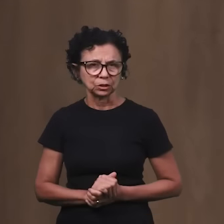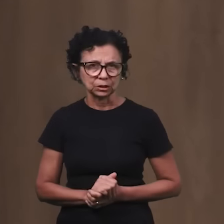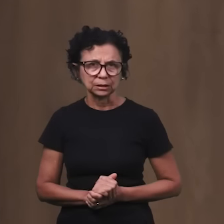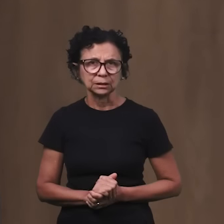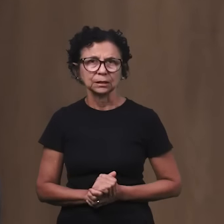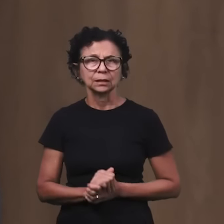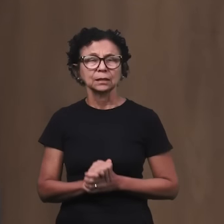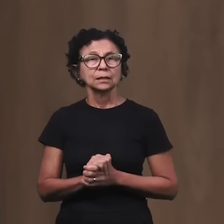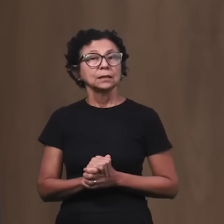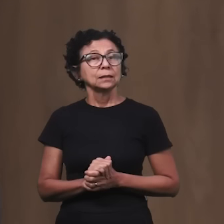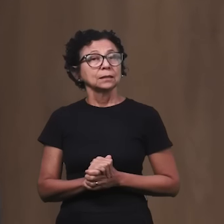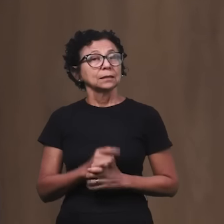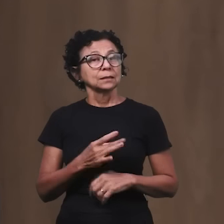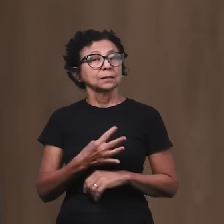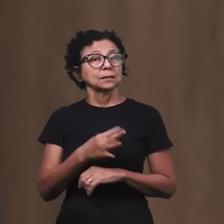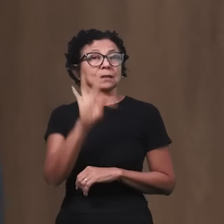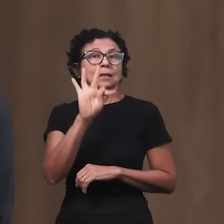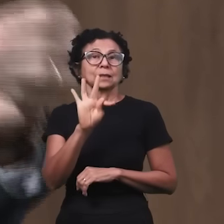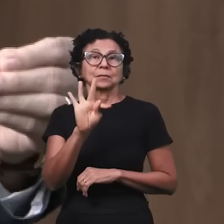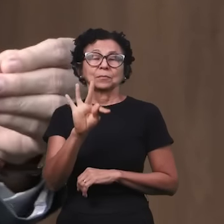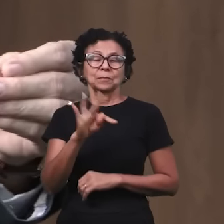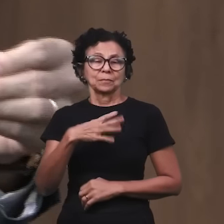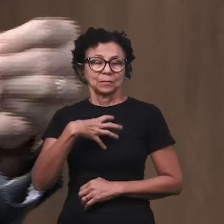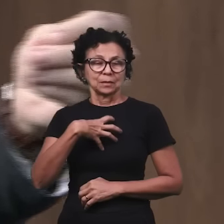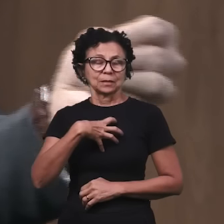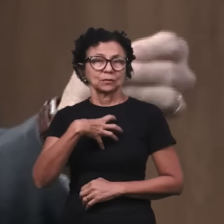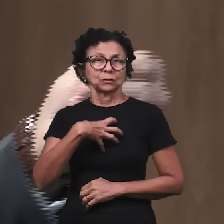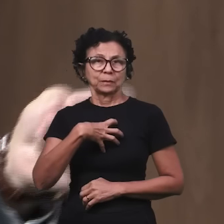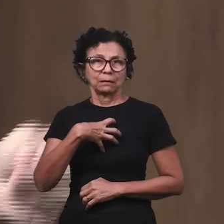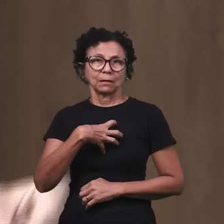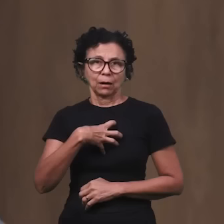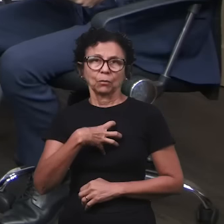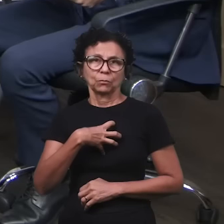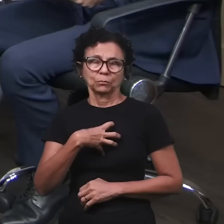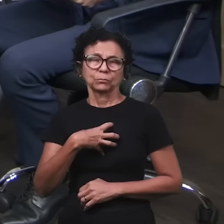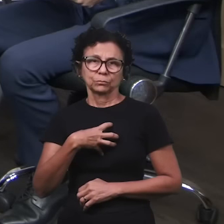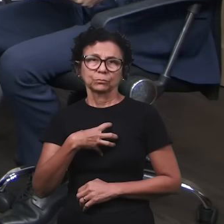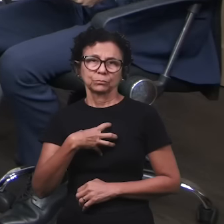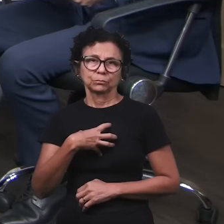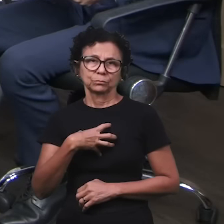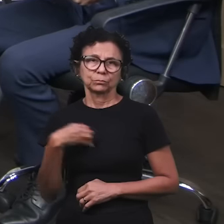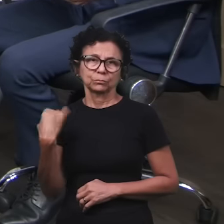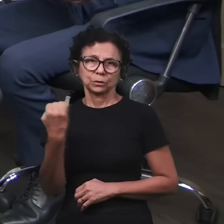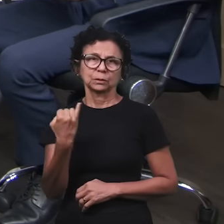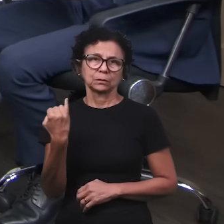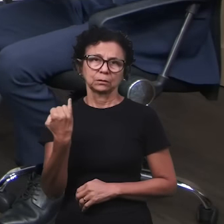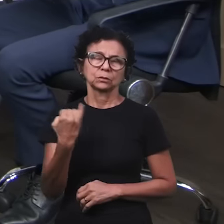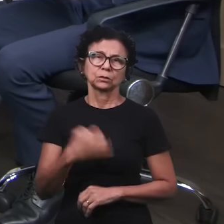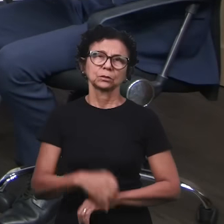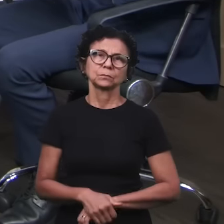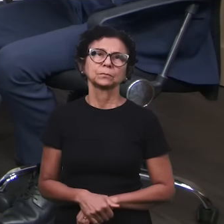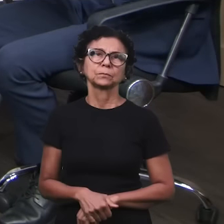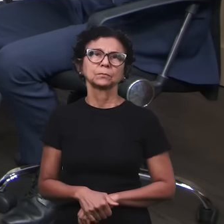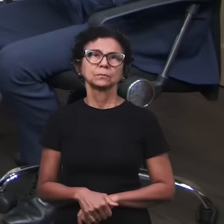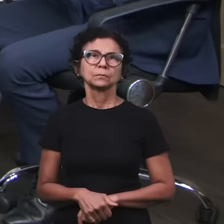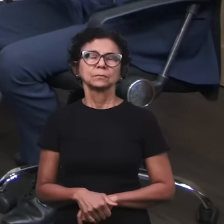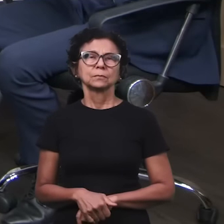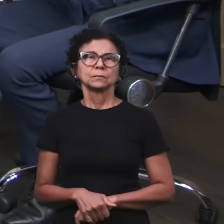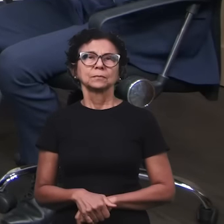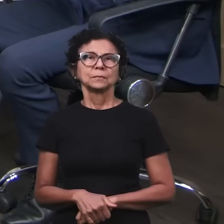técnica, mas a minha parte emocional tem que estar ligada a tudo isso aí. Até porque